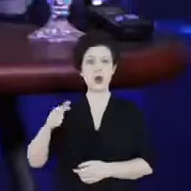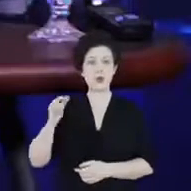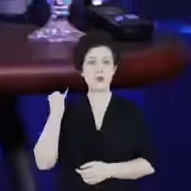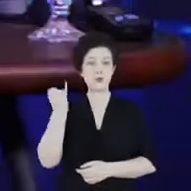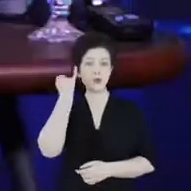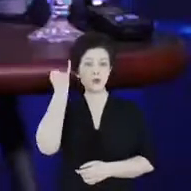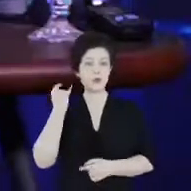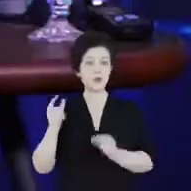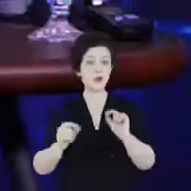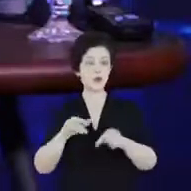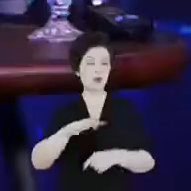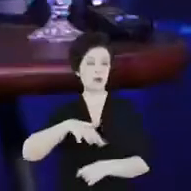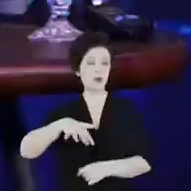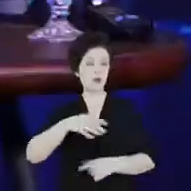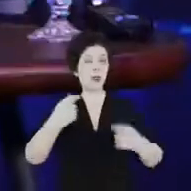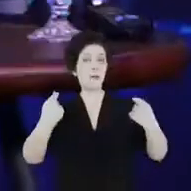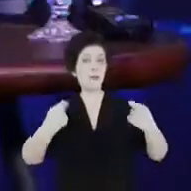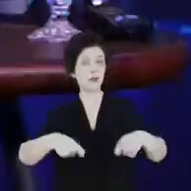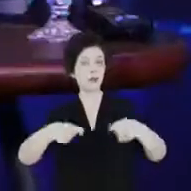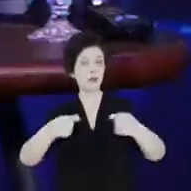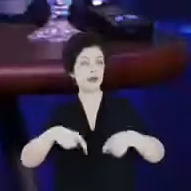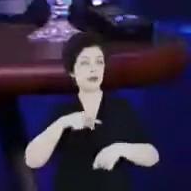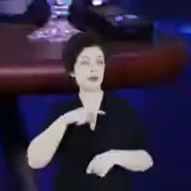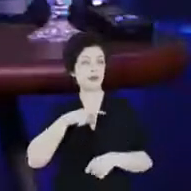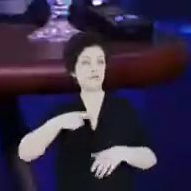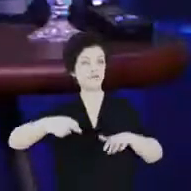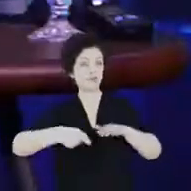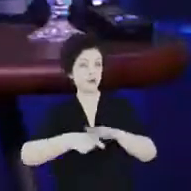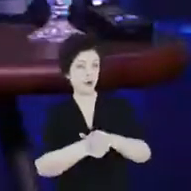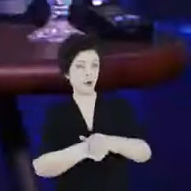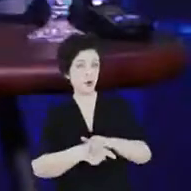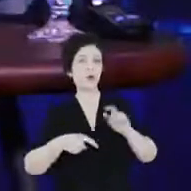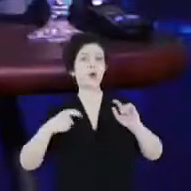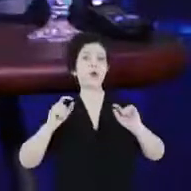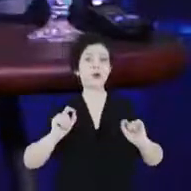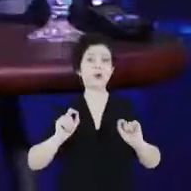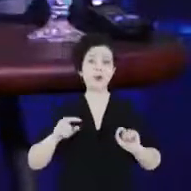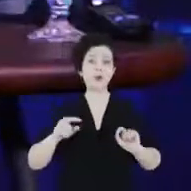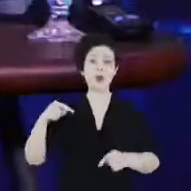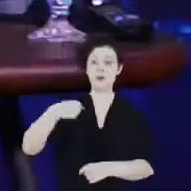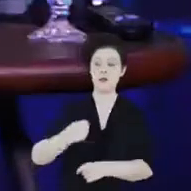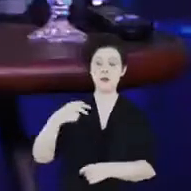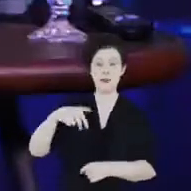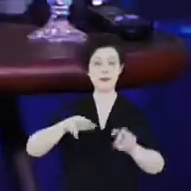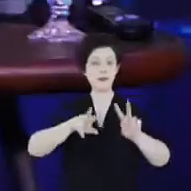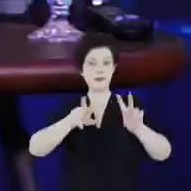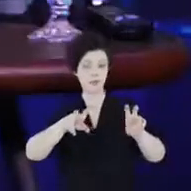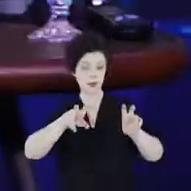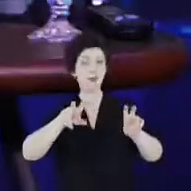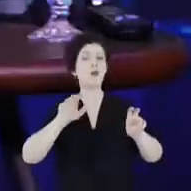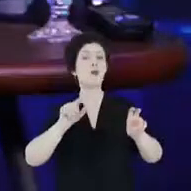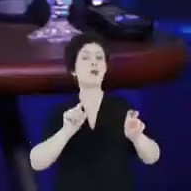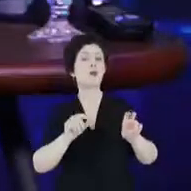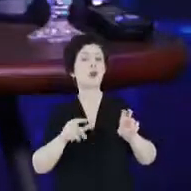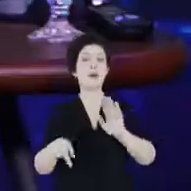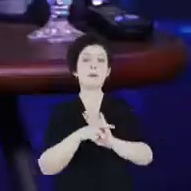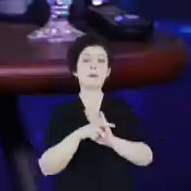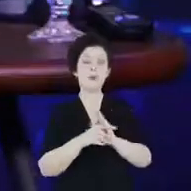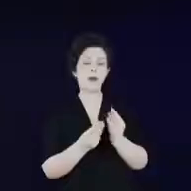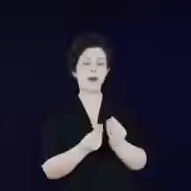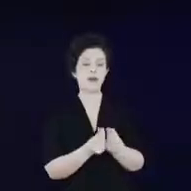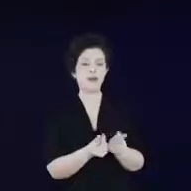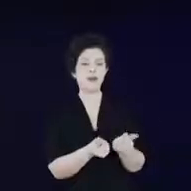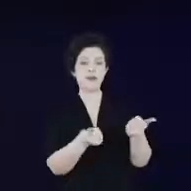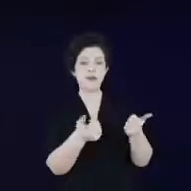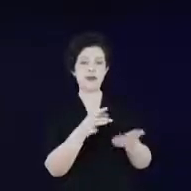o setor precisa investir e que está aqui na nossa temática é a própria eficiência